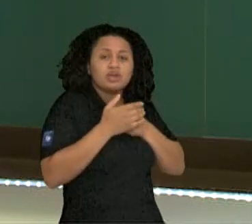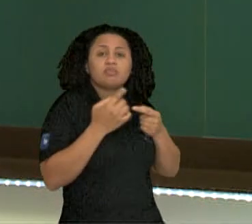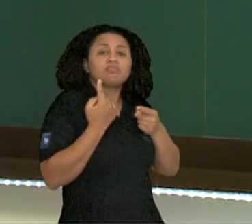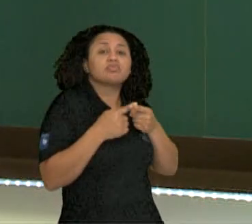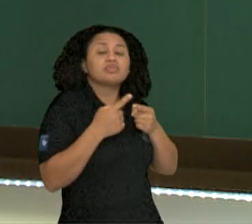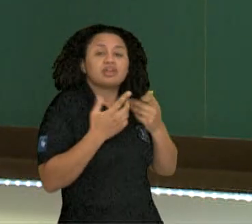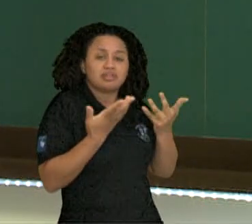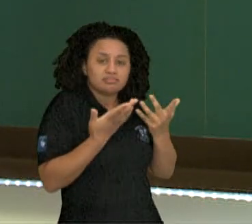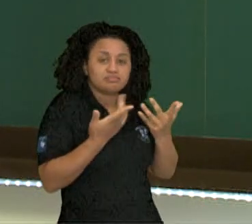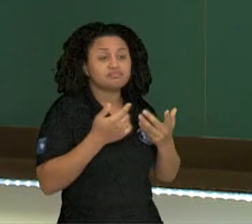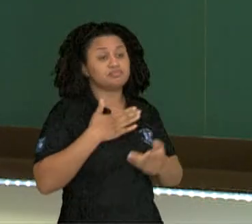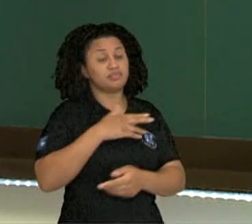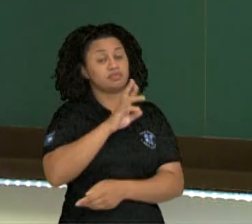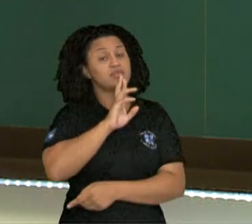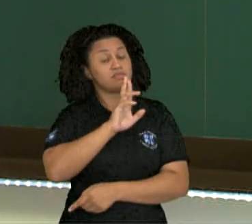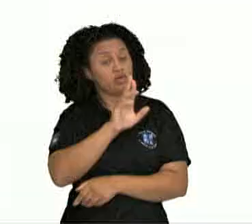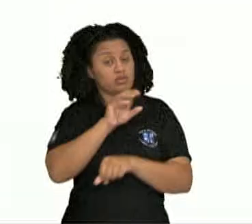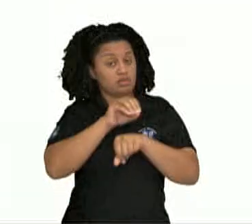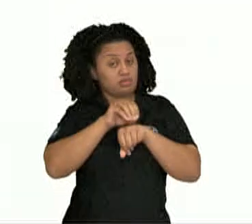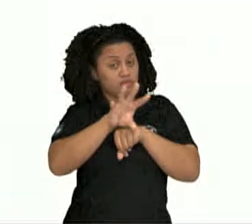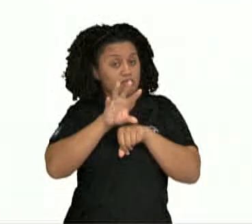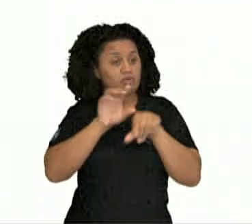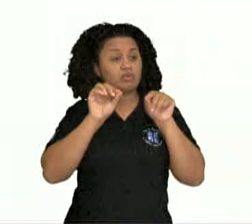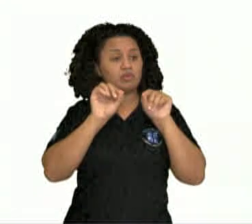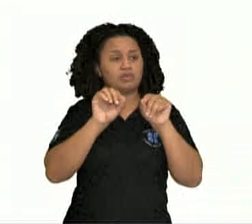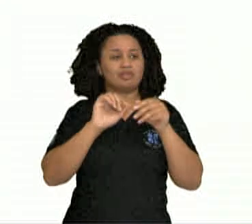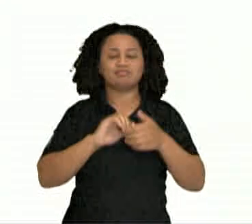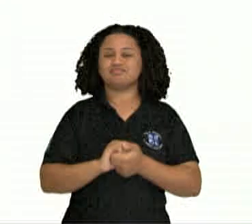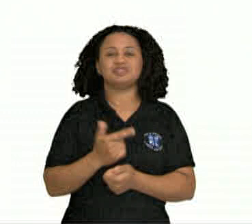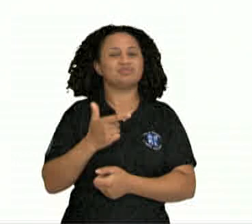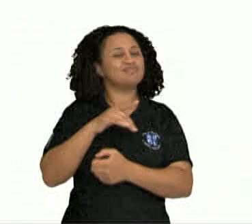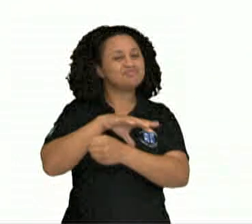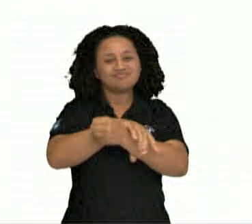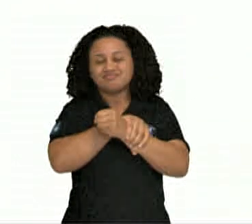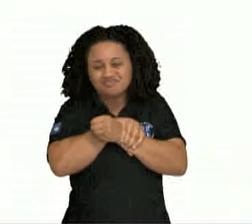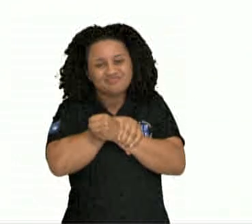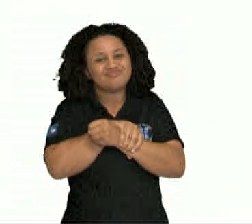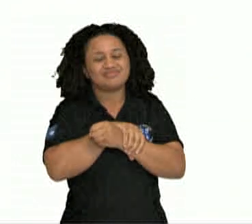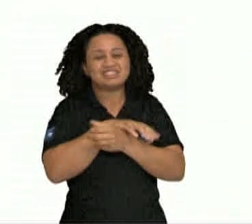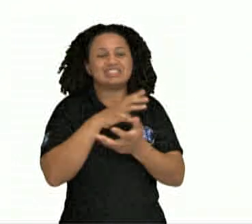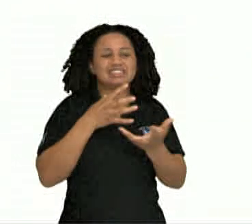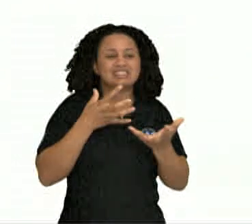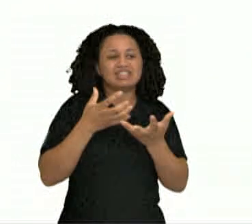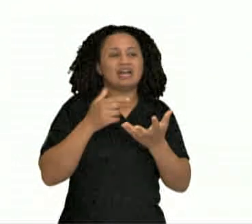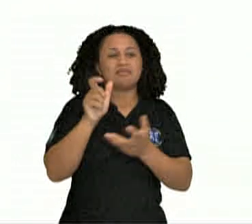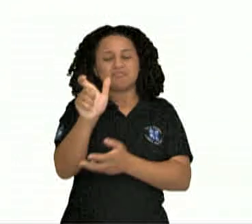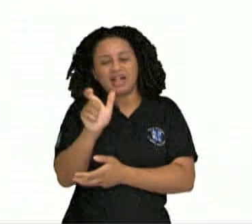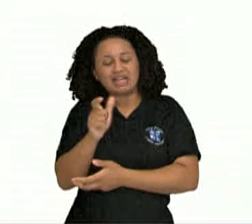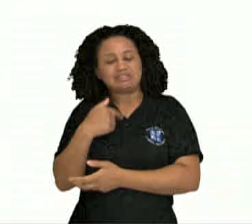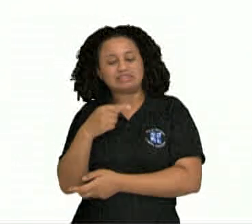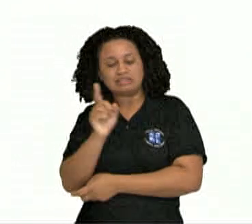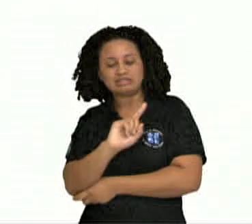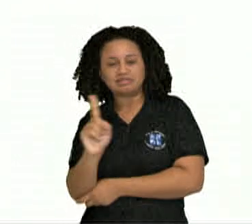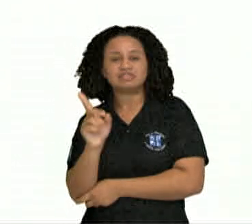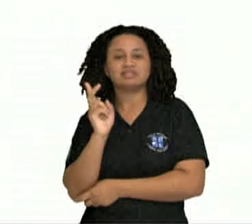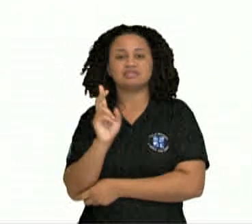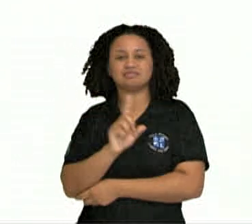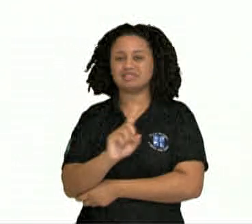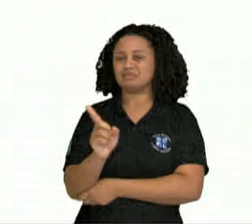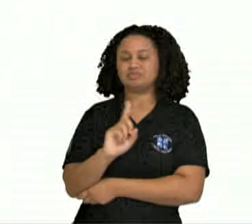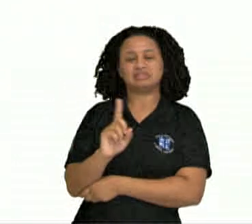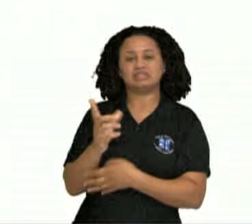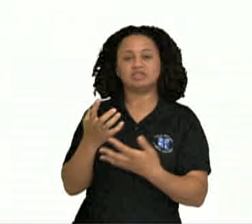Então, a minha resposta é a seguinte, minha sugestão: la inseguridade, a insegurança, palavras negativas,